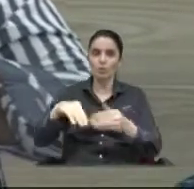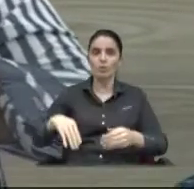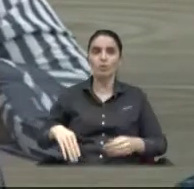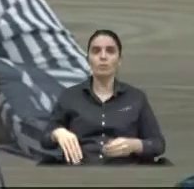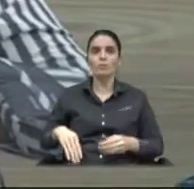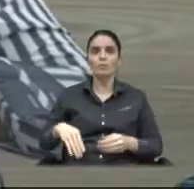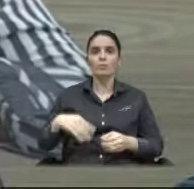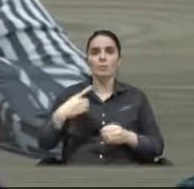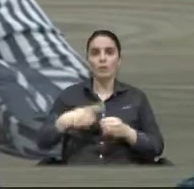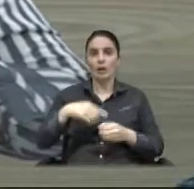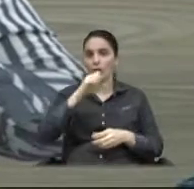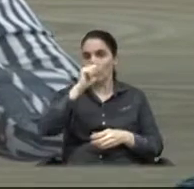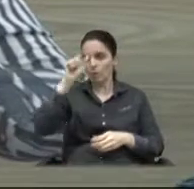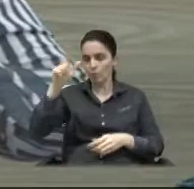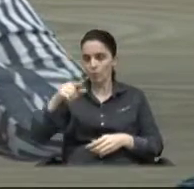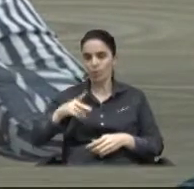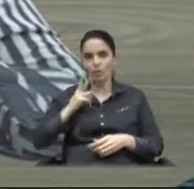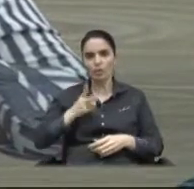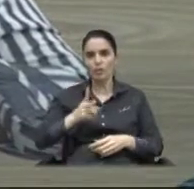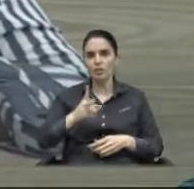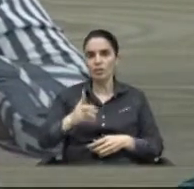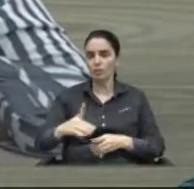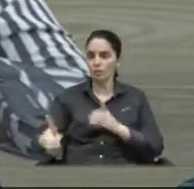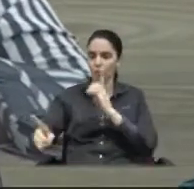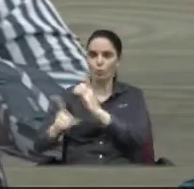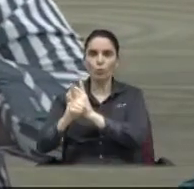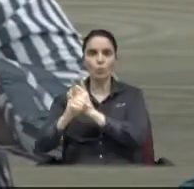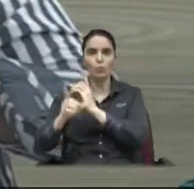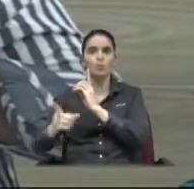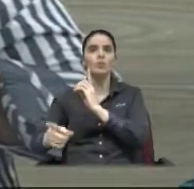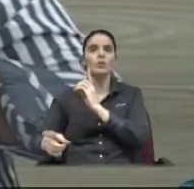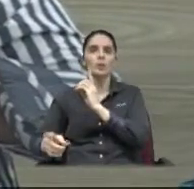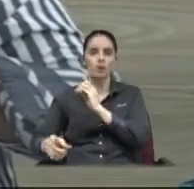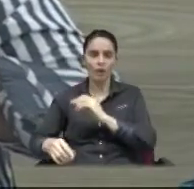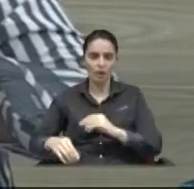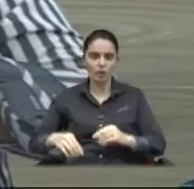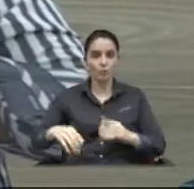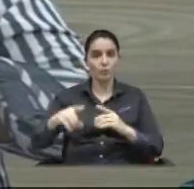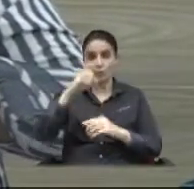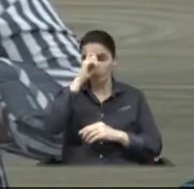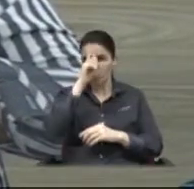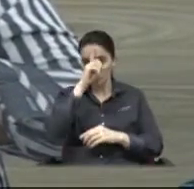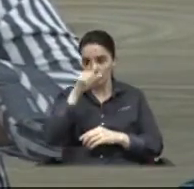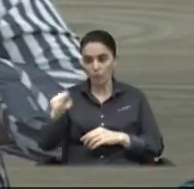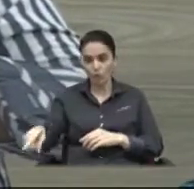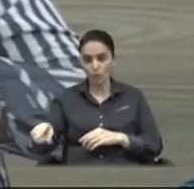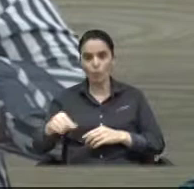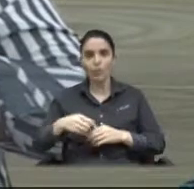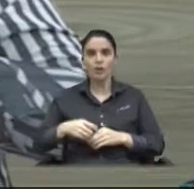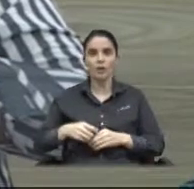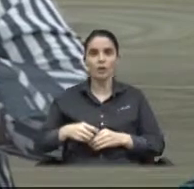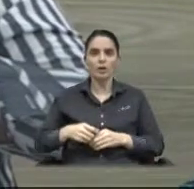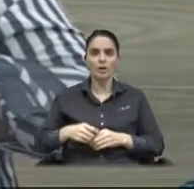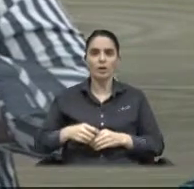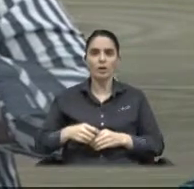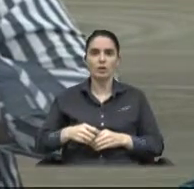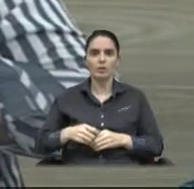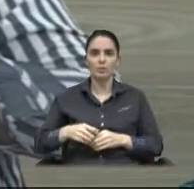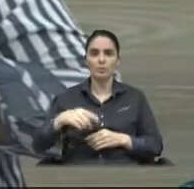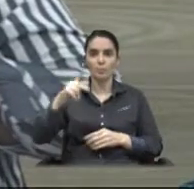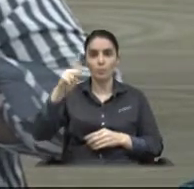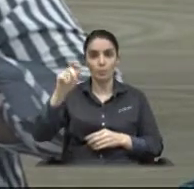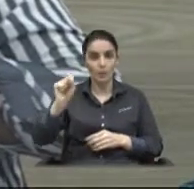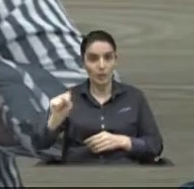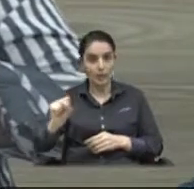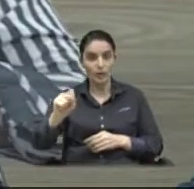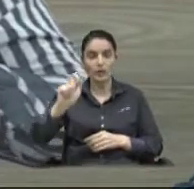se encontrava no pronto-socorro, ele sempre com aquele sorriso acolhedor, ele atende no posto de saúde, atende lá na